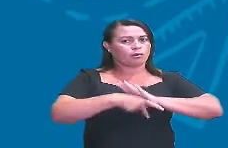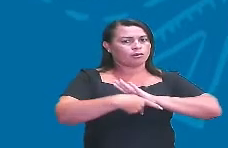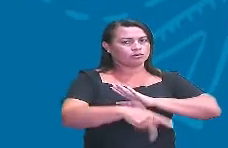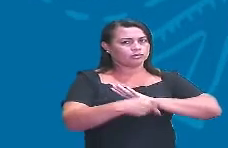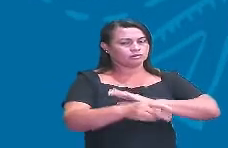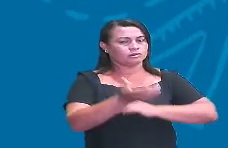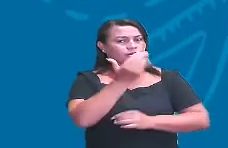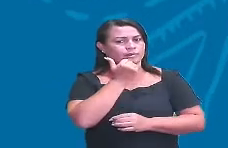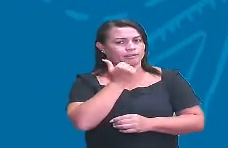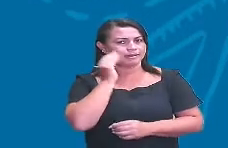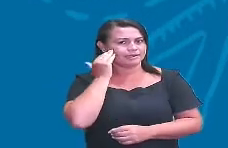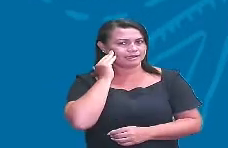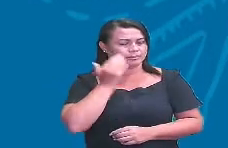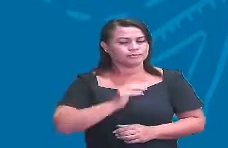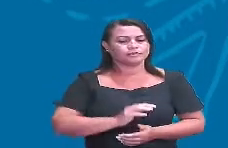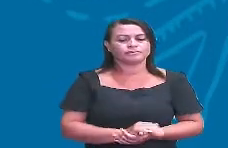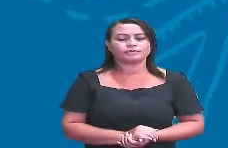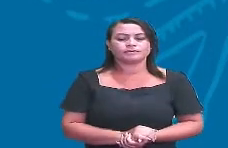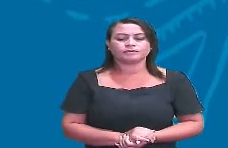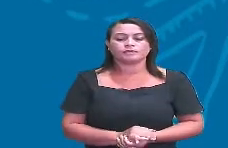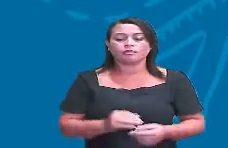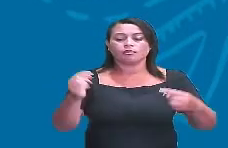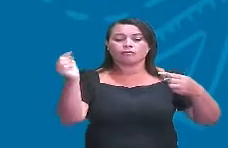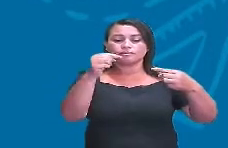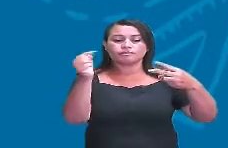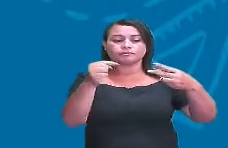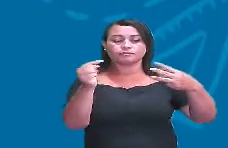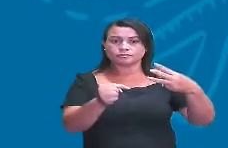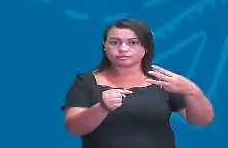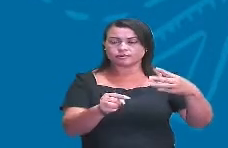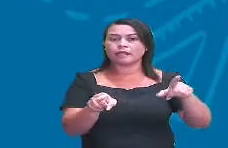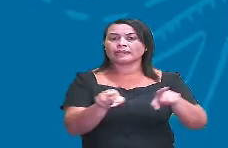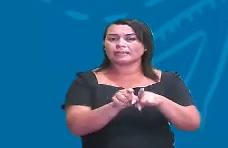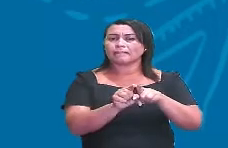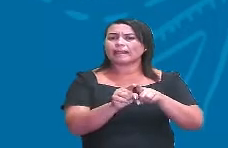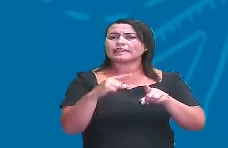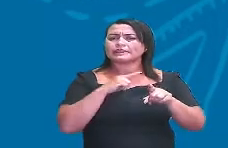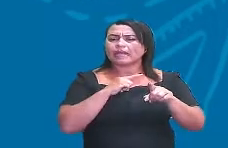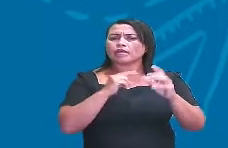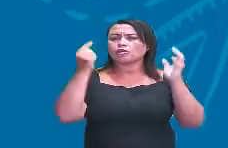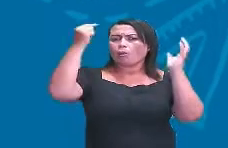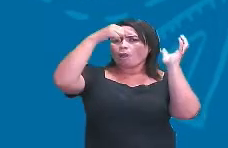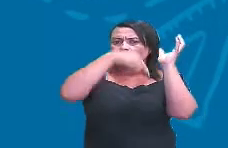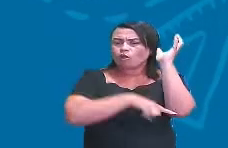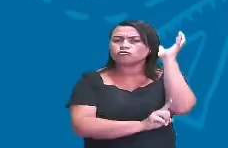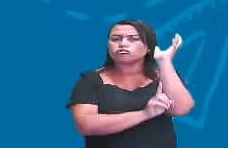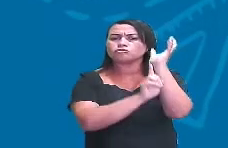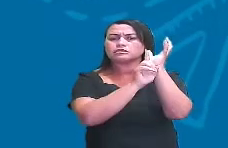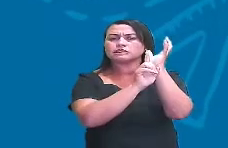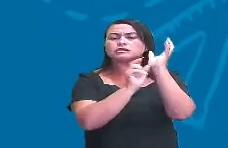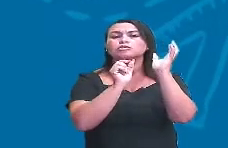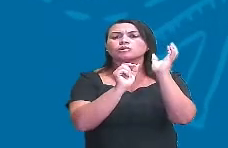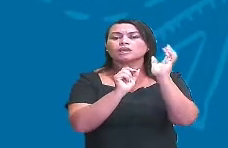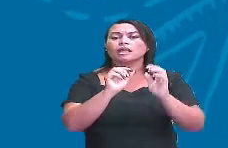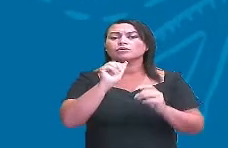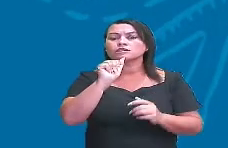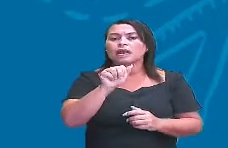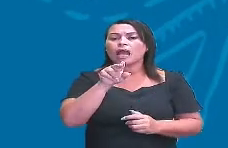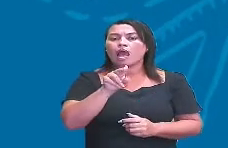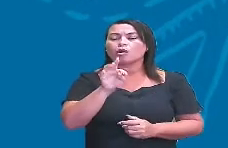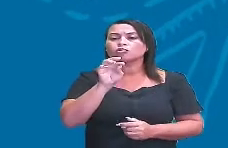seu próprio alimento, tá certo? Através da fotossíntese, os autotróficos